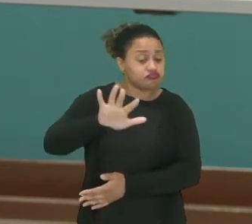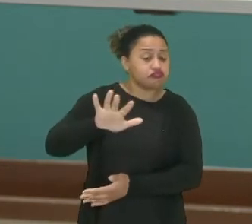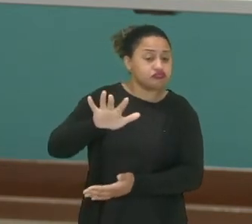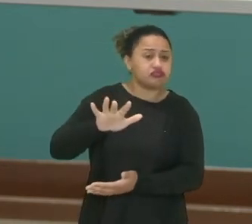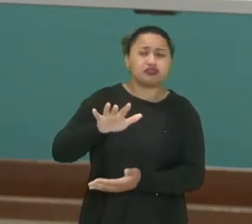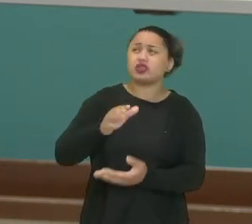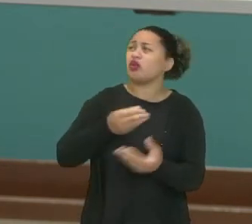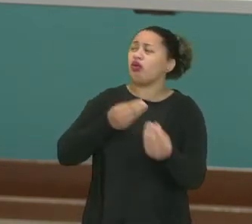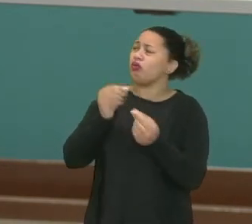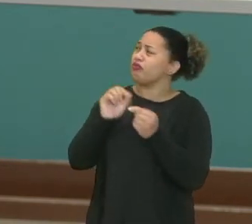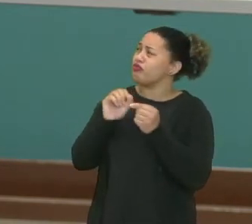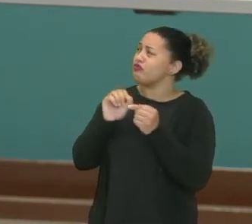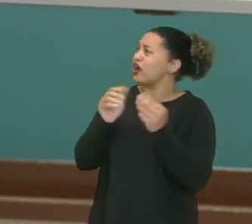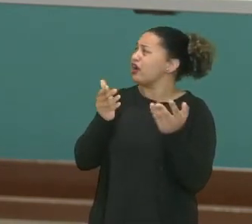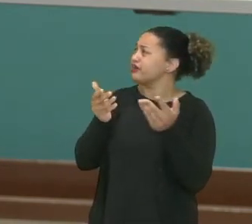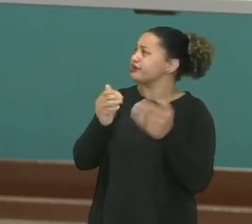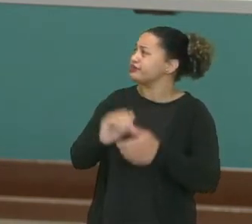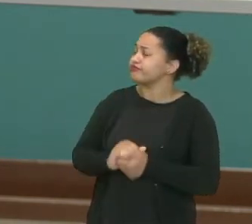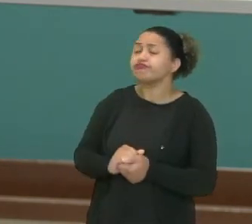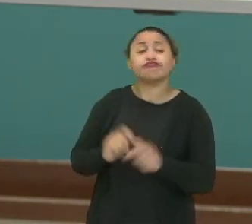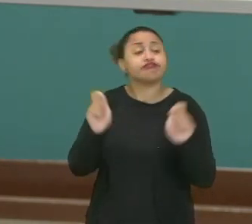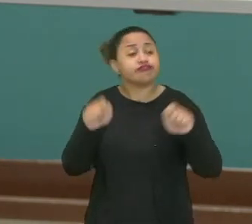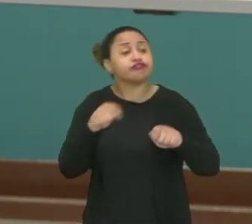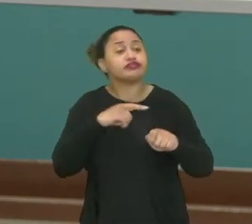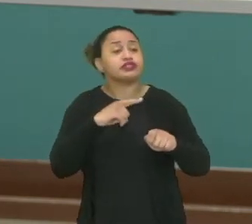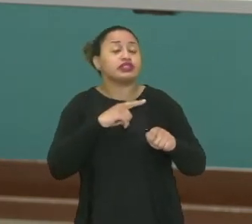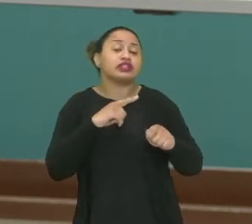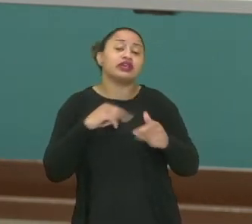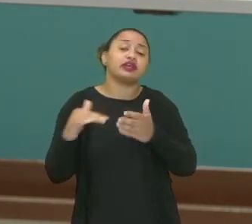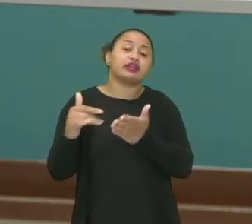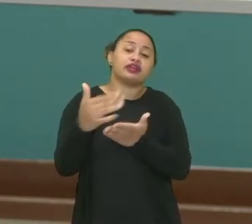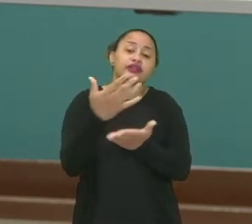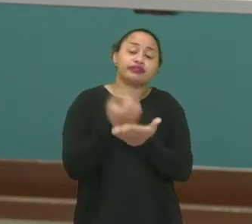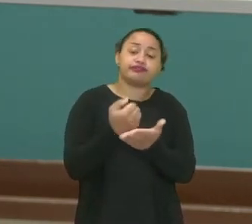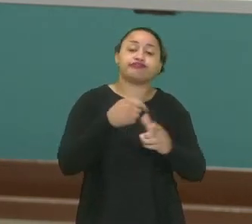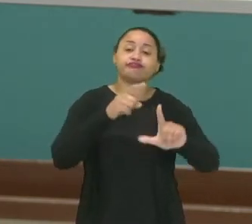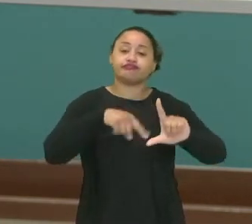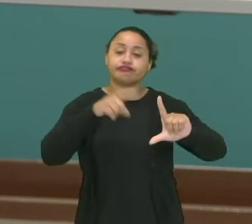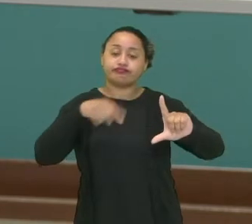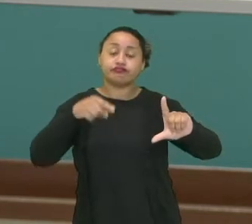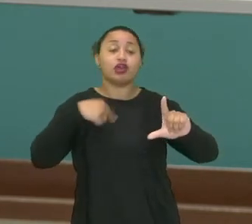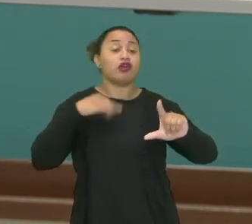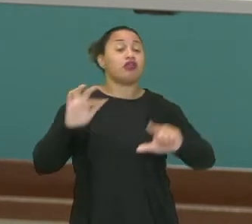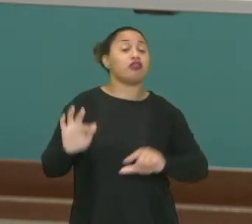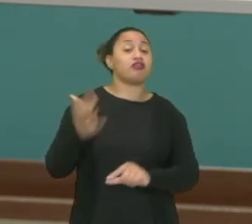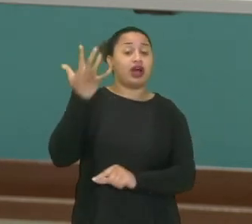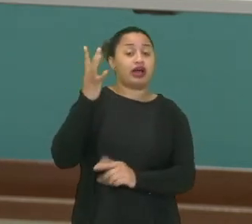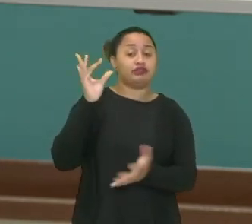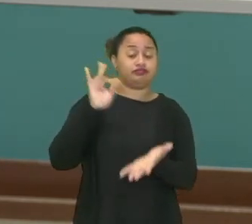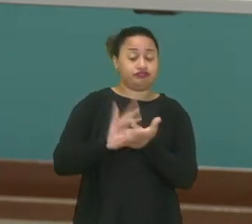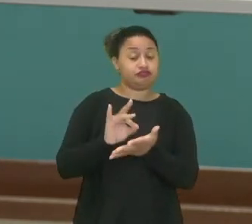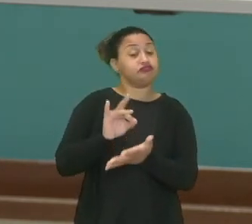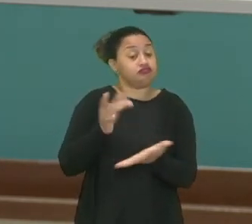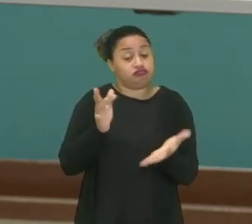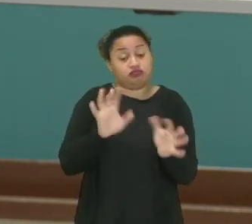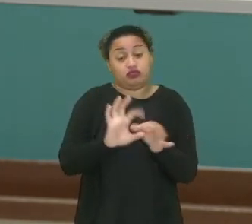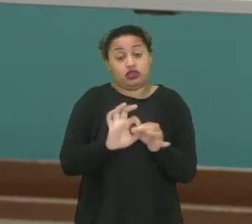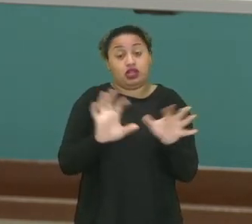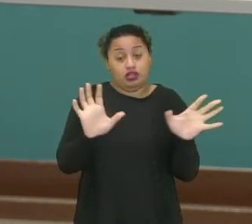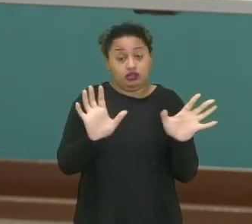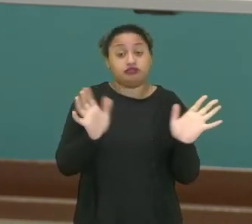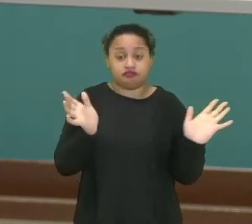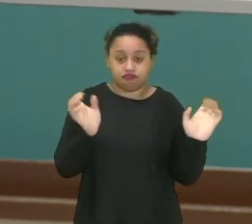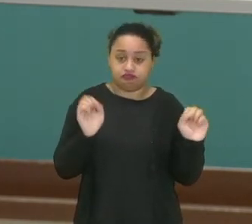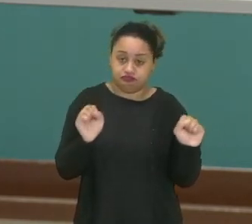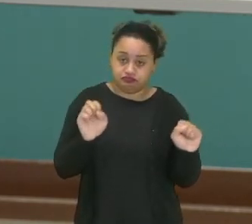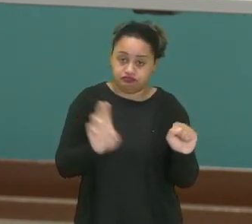como se faz isso? Você pode usar um dado estatístico, um fato notório, que seja de domínio público.